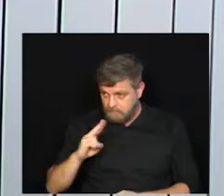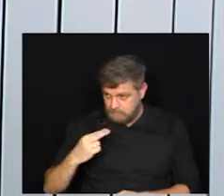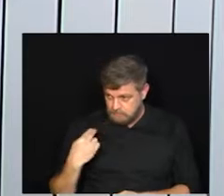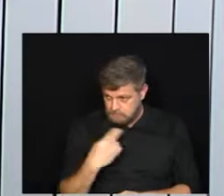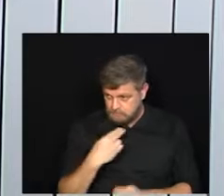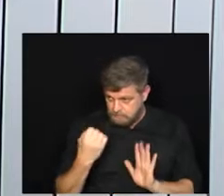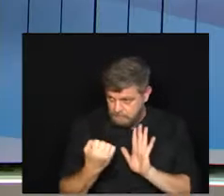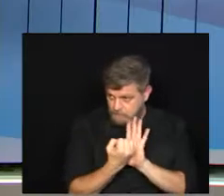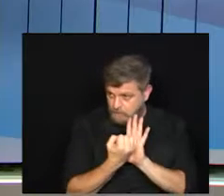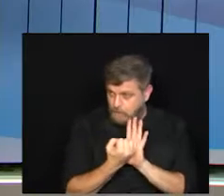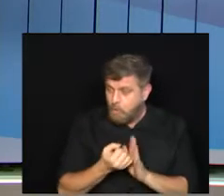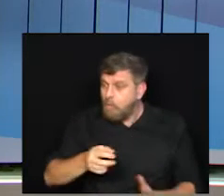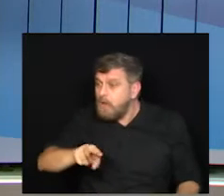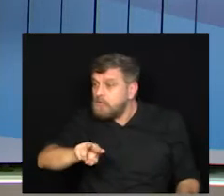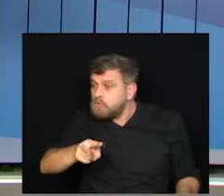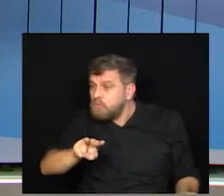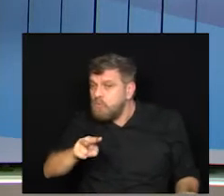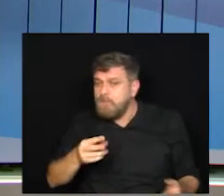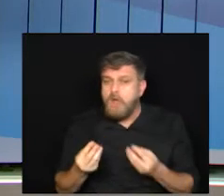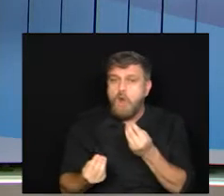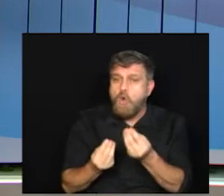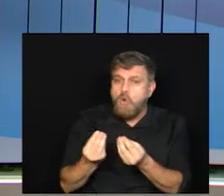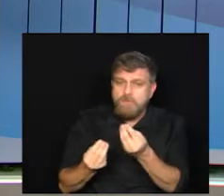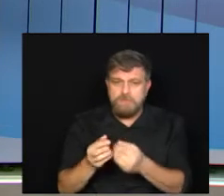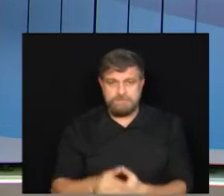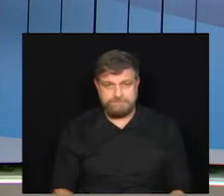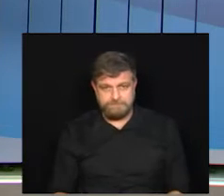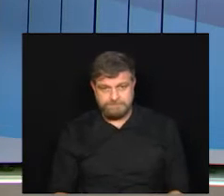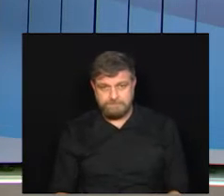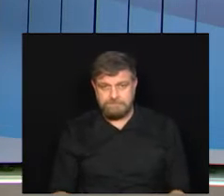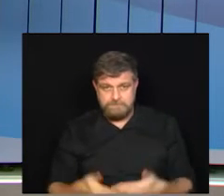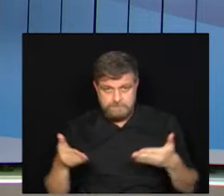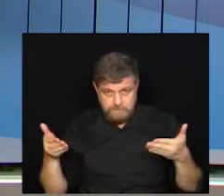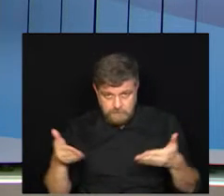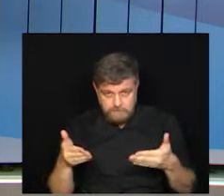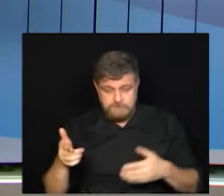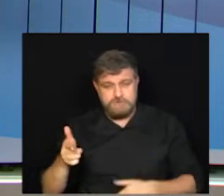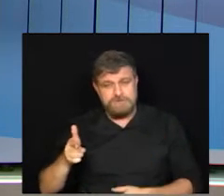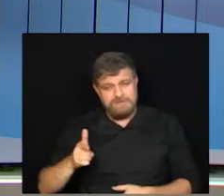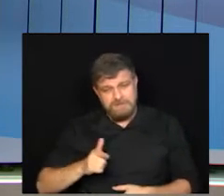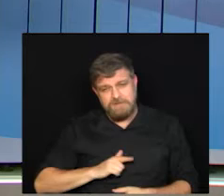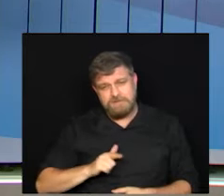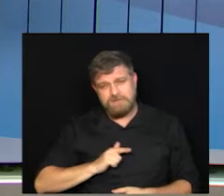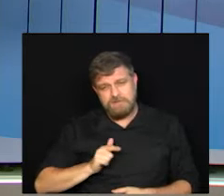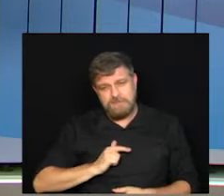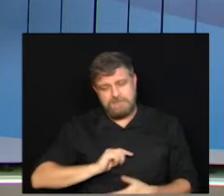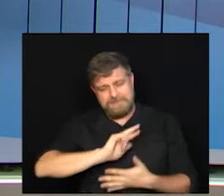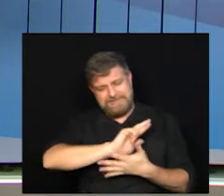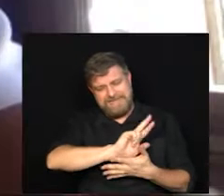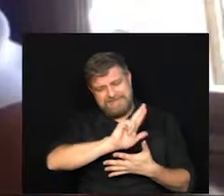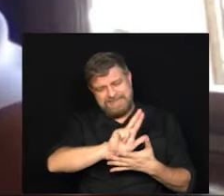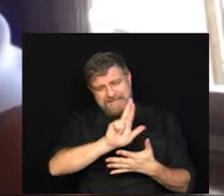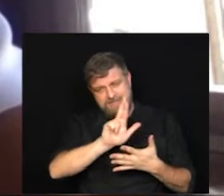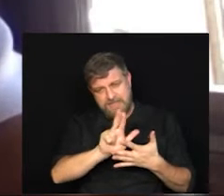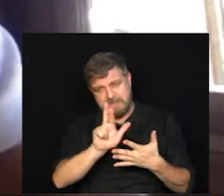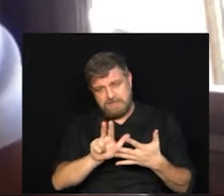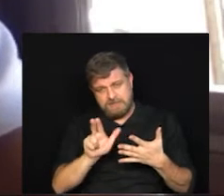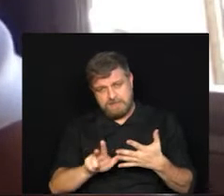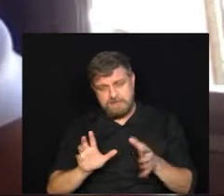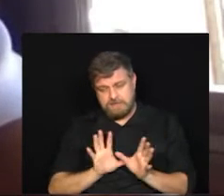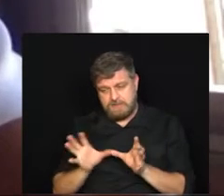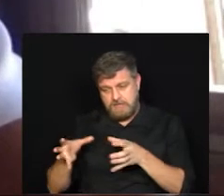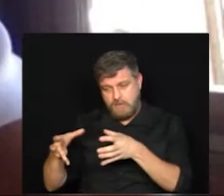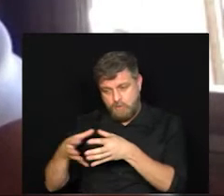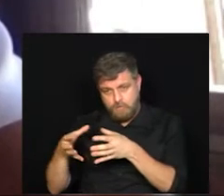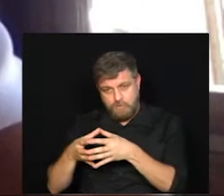sua dupla? Então, atualmente, são várias classes, né? Tem as classes que